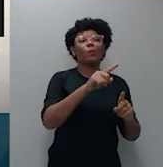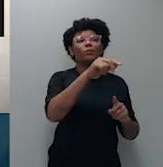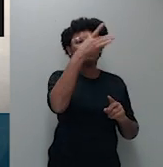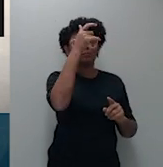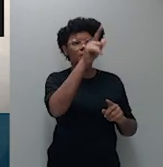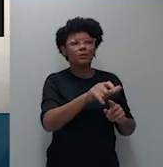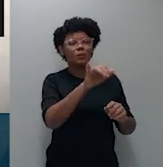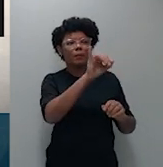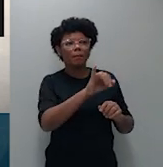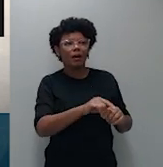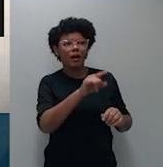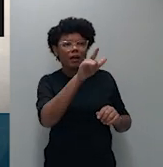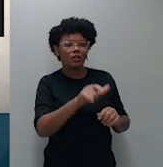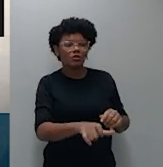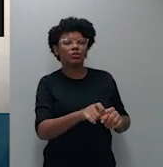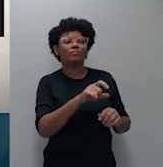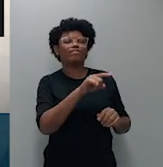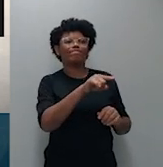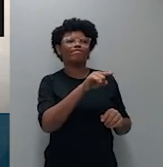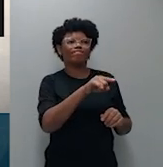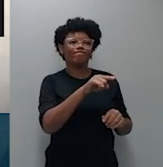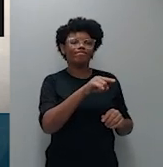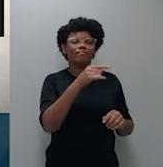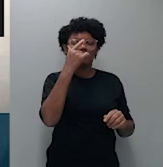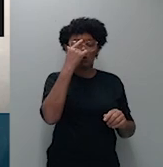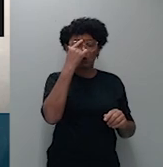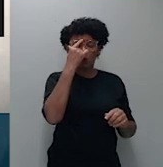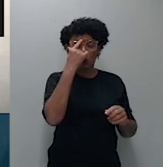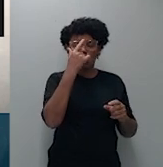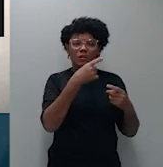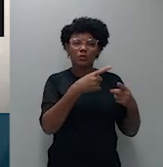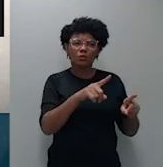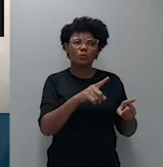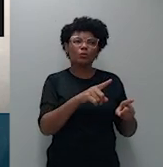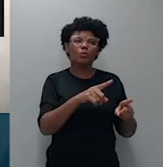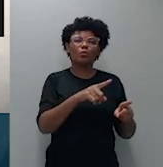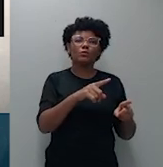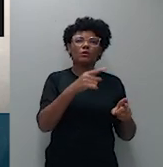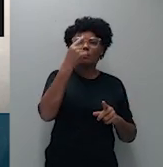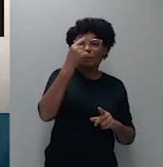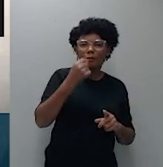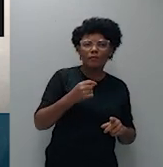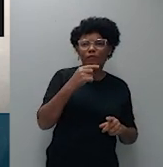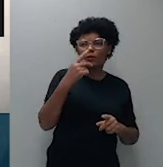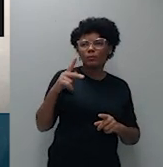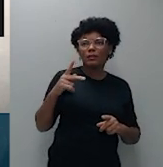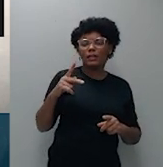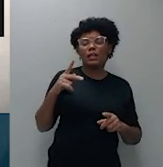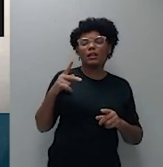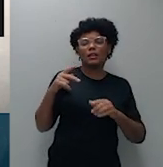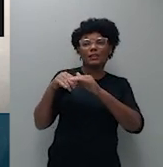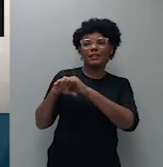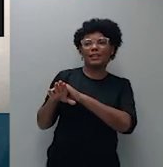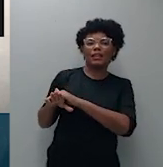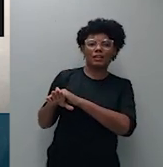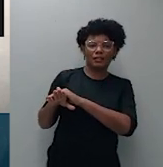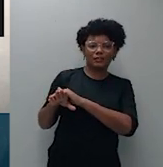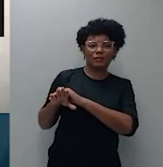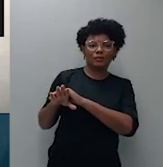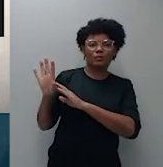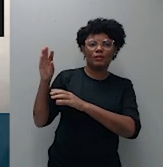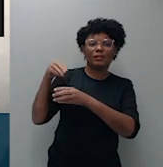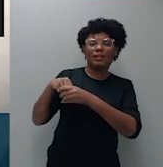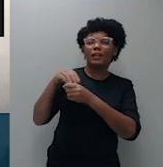imagem dos autores com conteúdo inflamatório e ofensivo a partir de um perfil hospedado